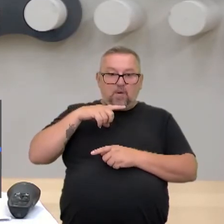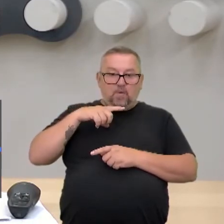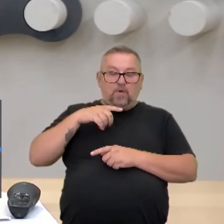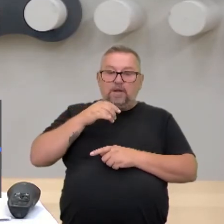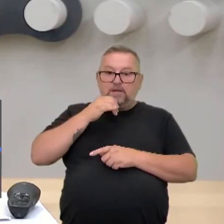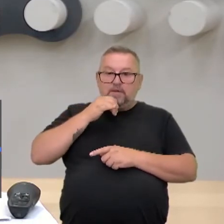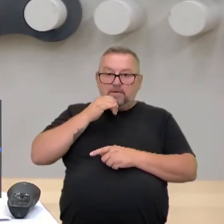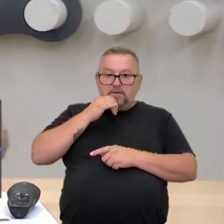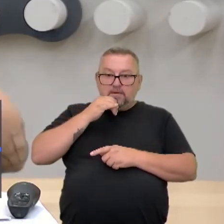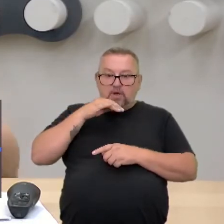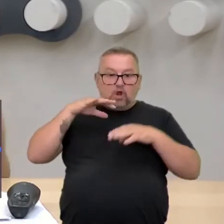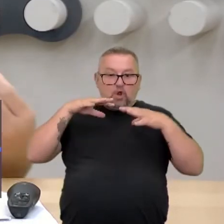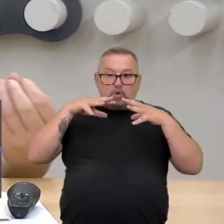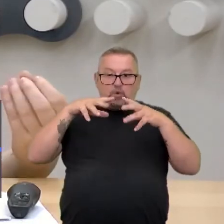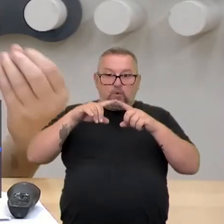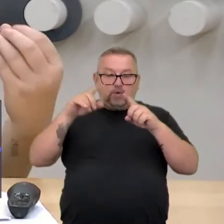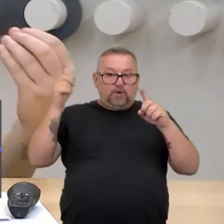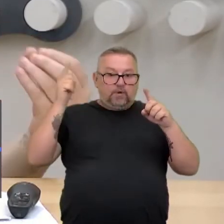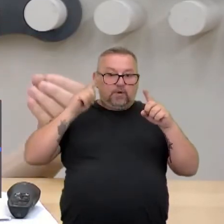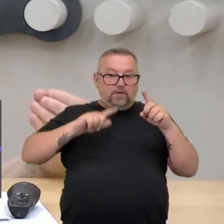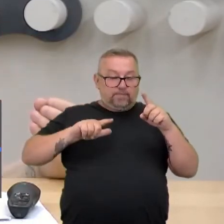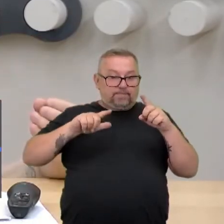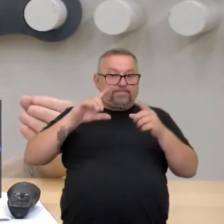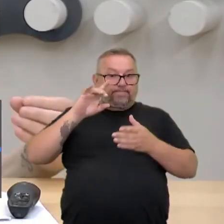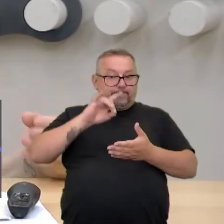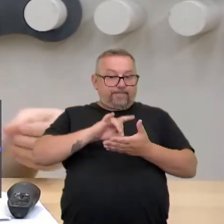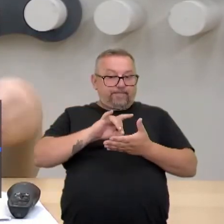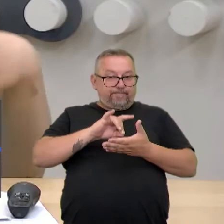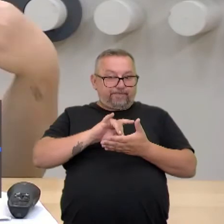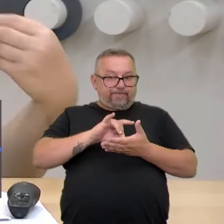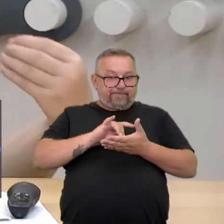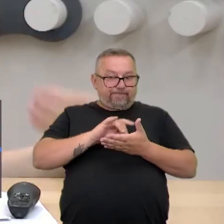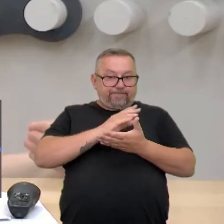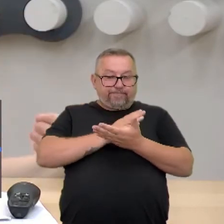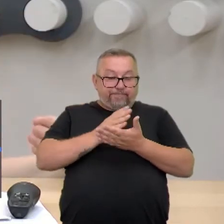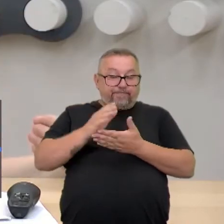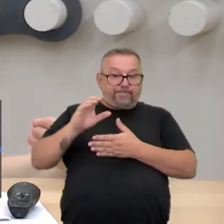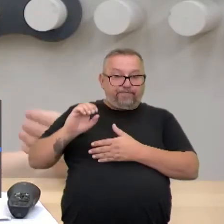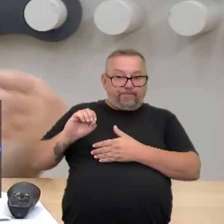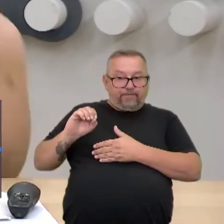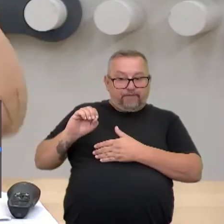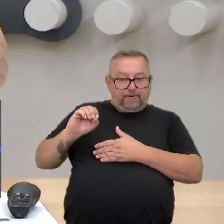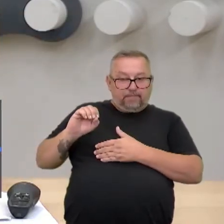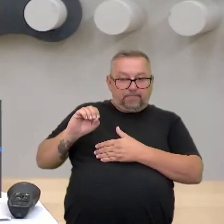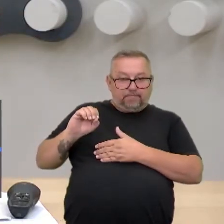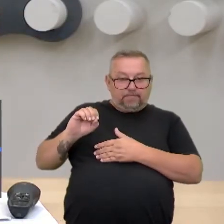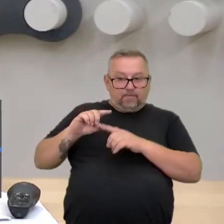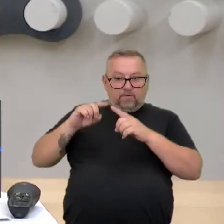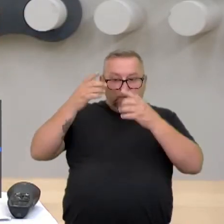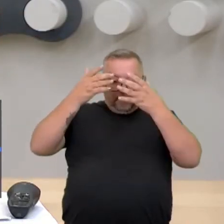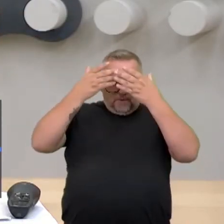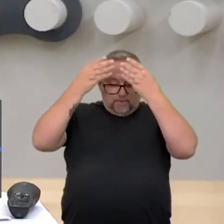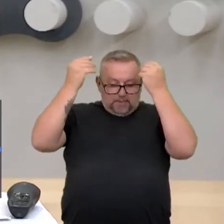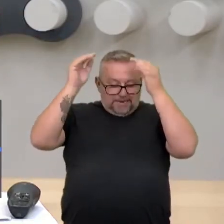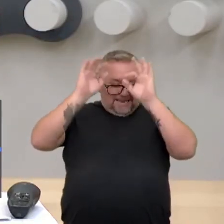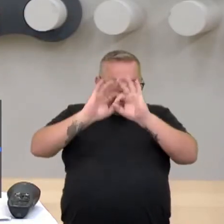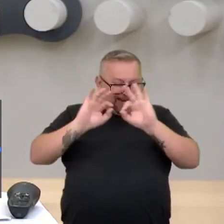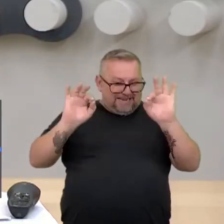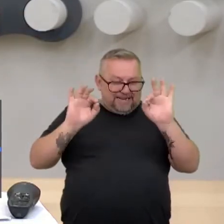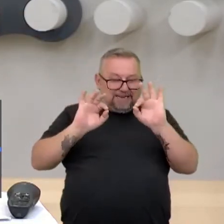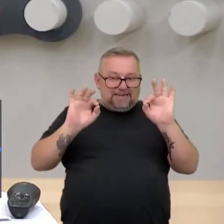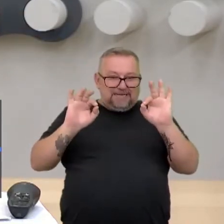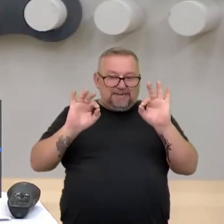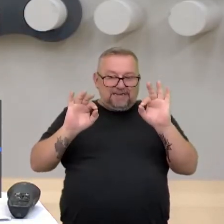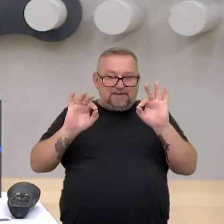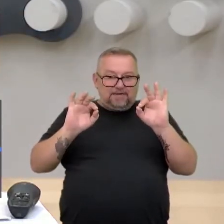suspender tudo aquilo que eu considero como um verdadeiro e parte do zero como se na minha mente não tivesse nada